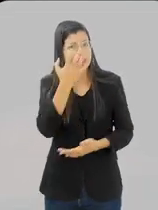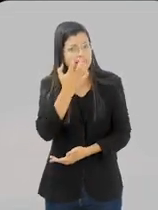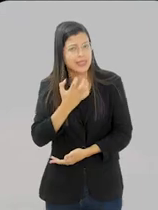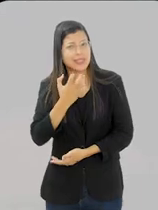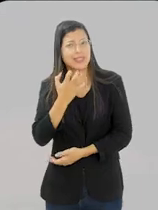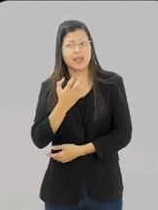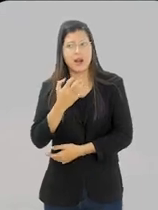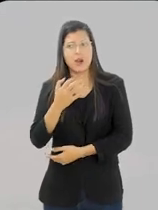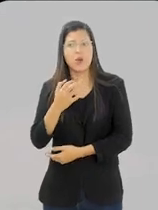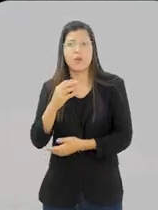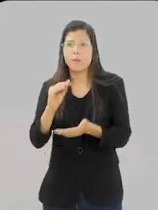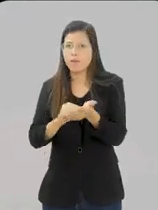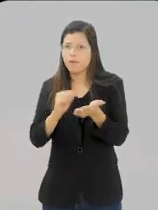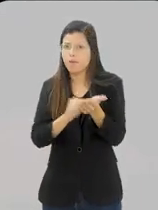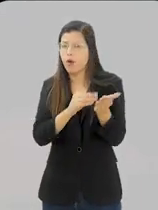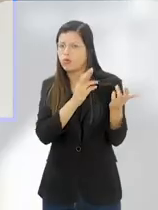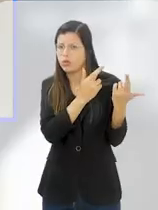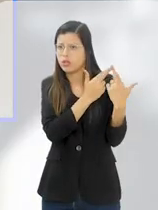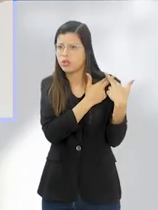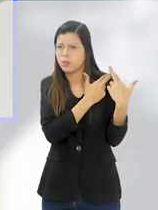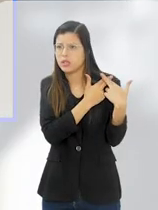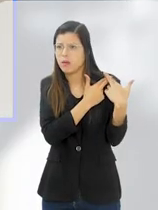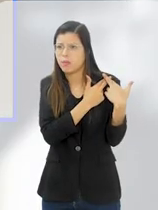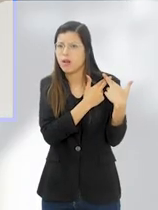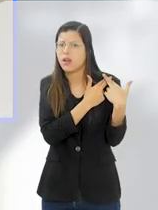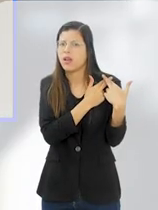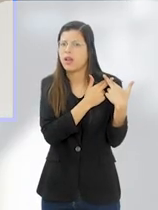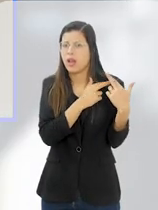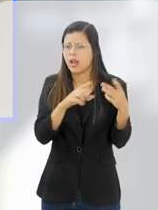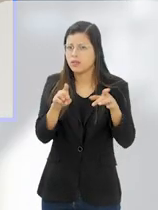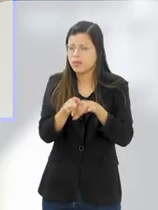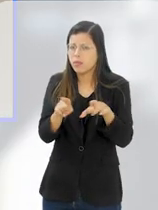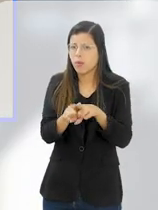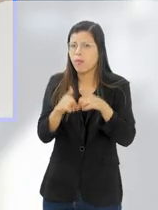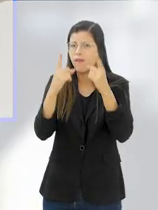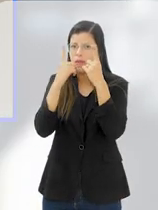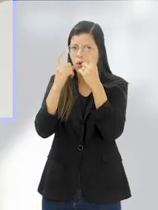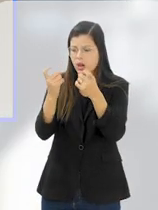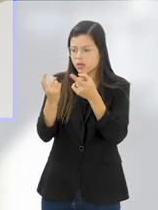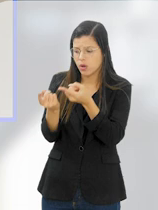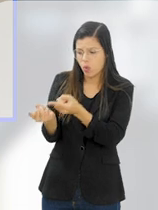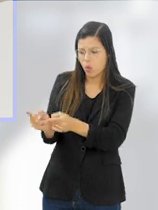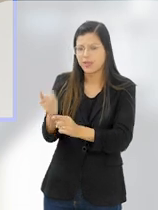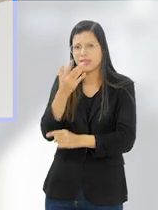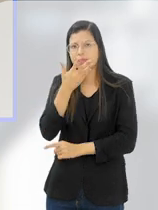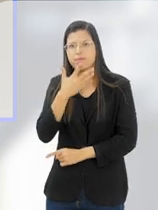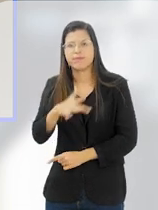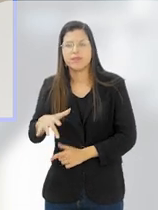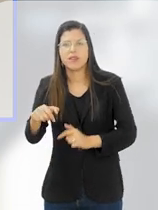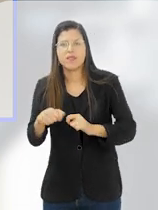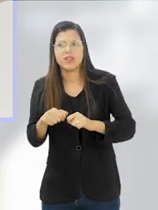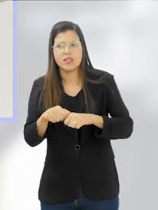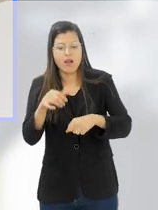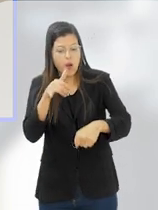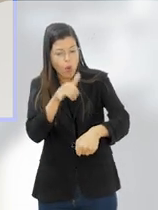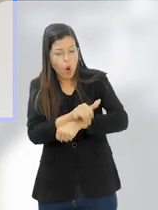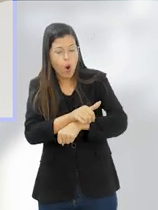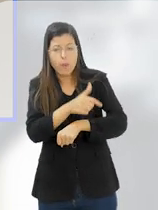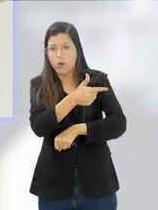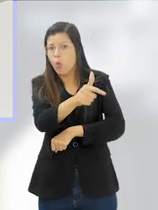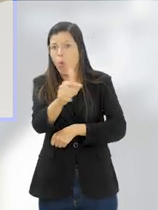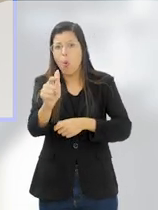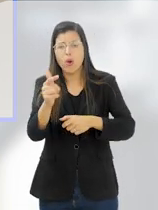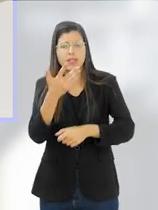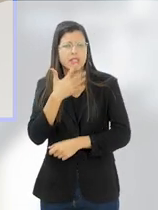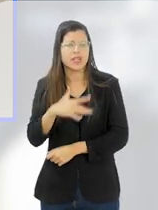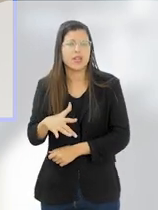né? É uma irresponsabilidade, na verdade, não é uma irresponsabilidade, é uma violência contra a criança. Fazê-la aplicar golpes contra